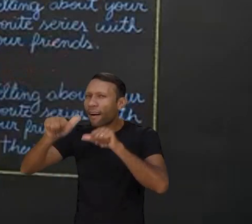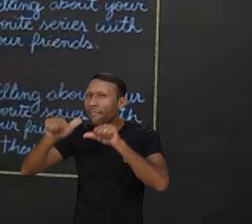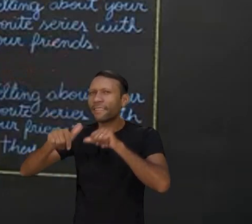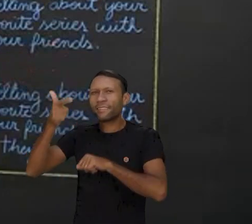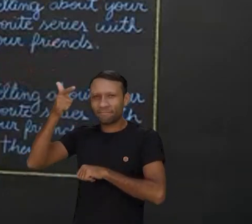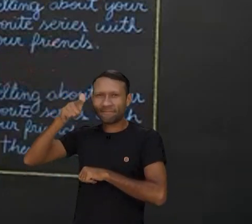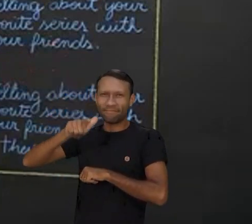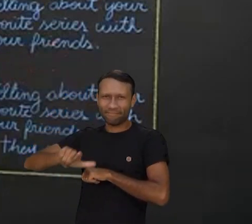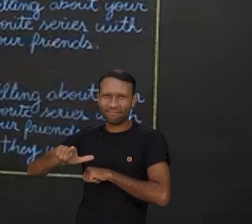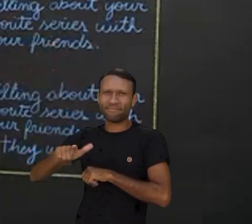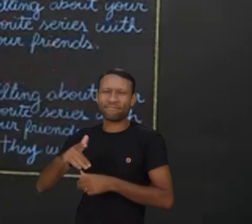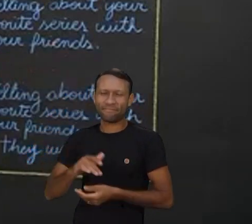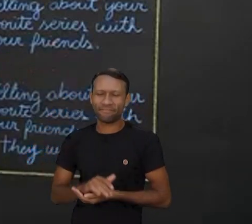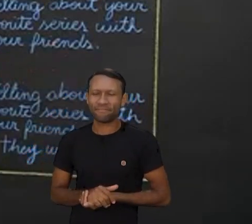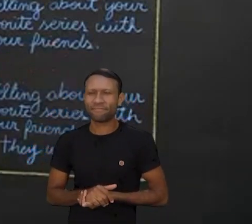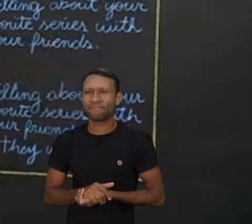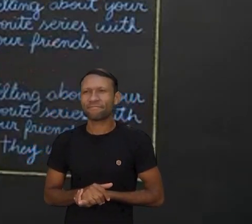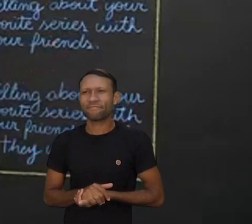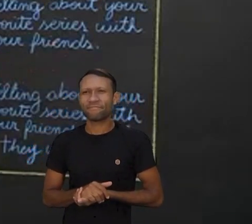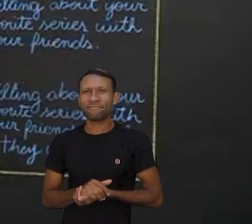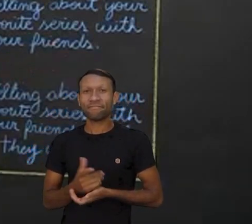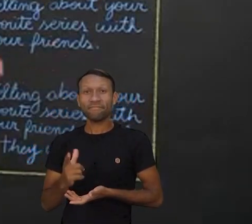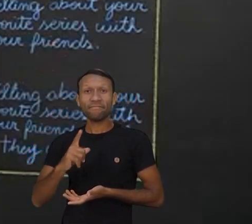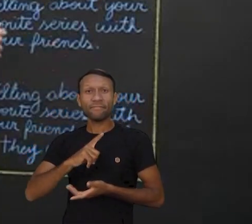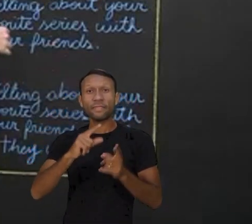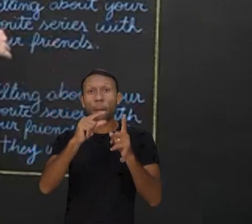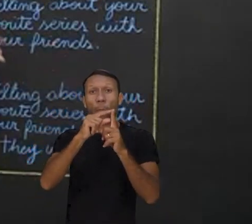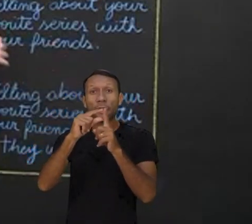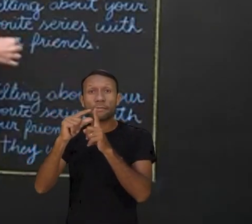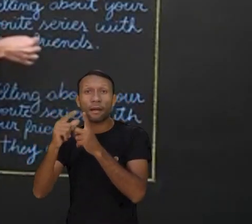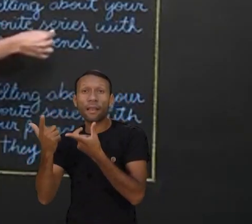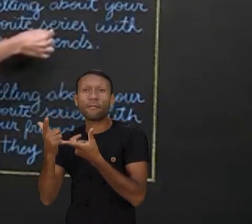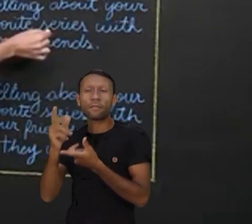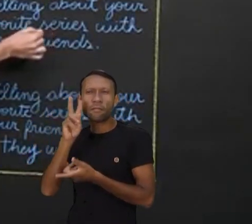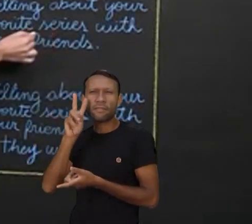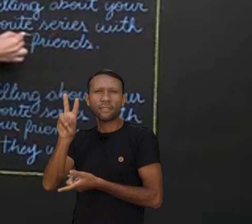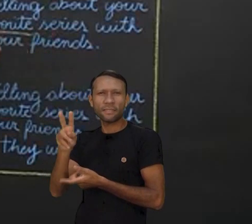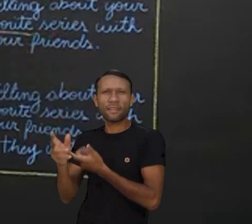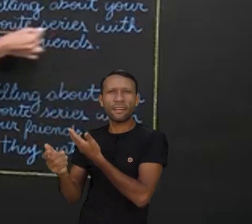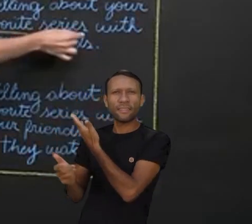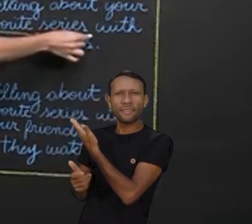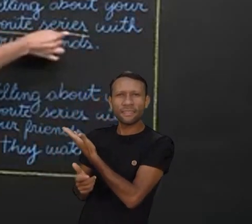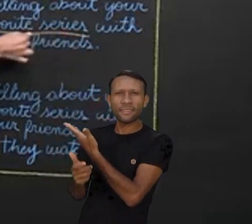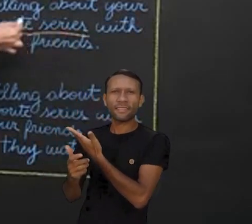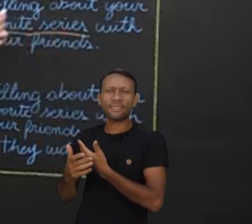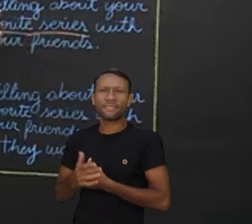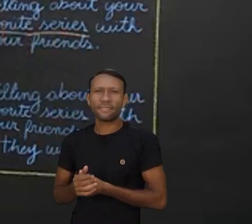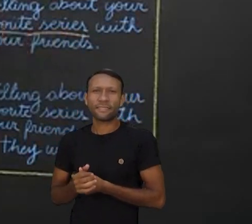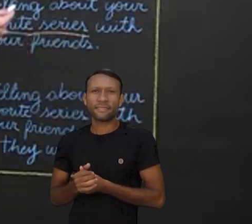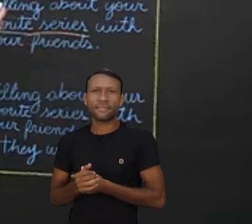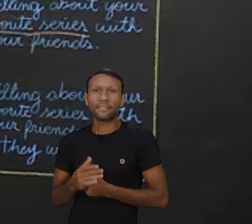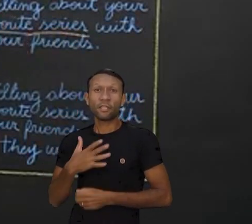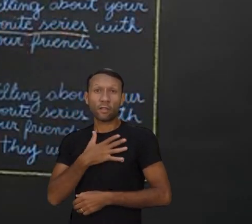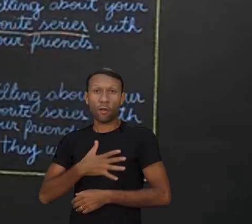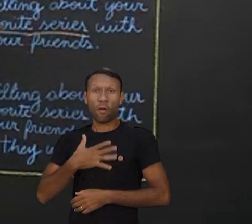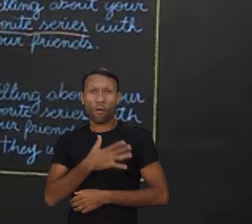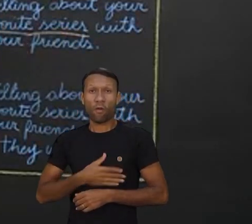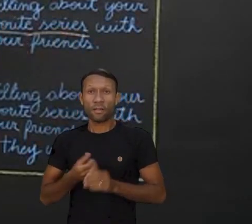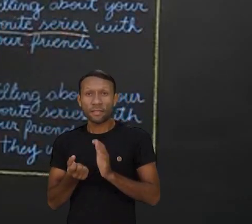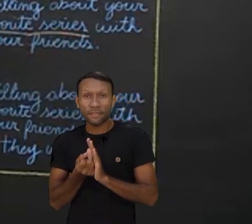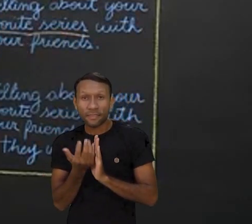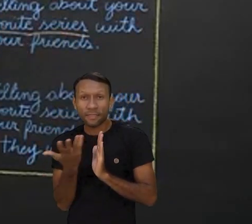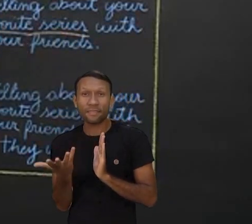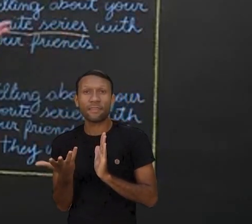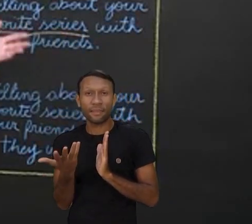gosto desse cartão, ele está cheio de palavras. Mas tem as palavras transparentes, eu vou lembrar delas, ó. Favorita série, sua série preferida.